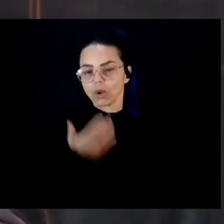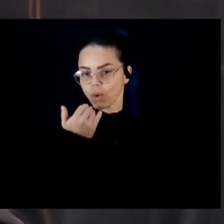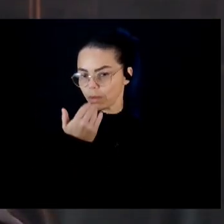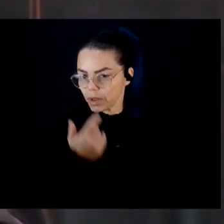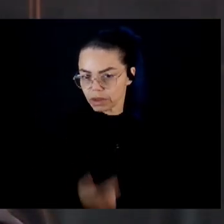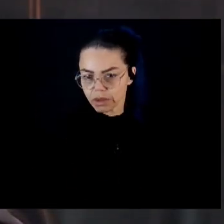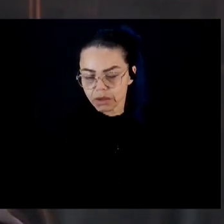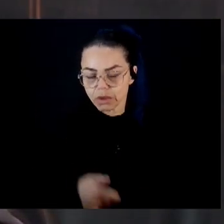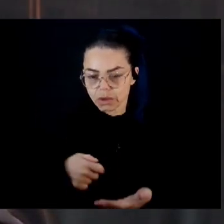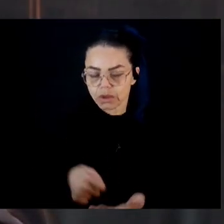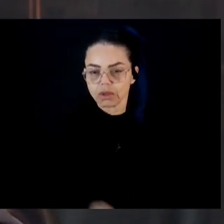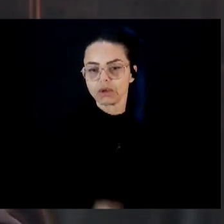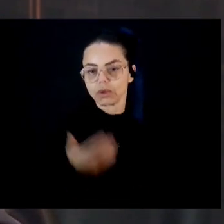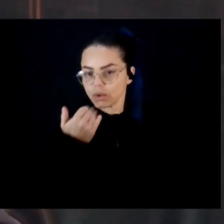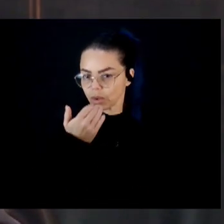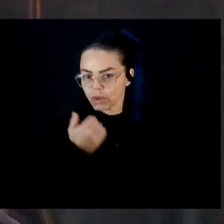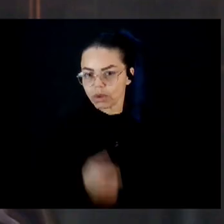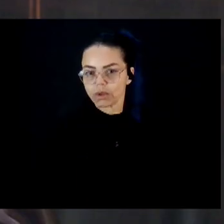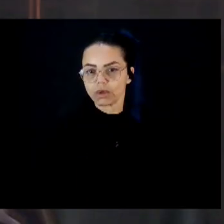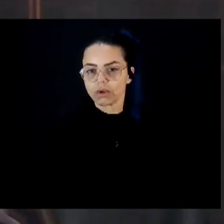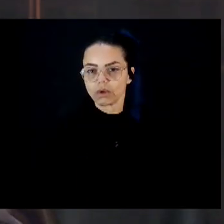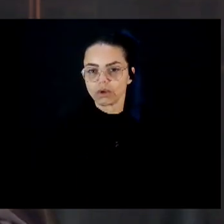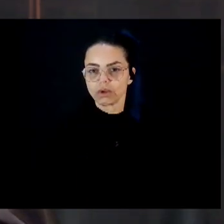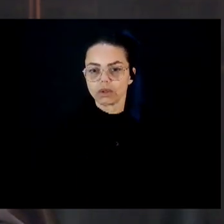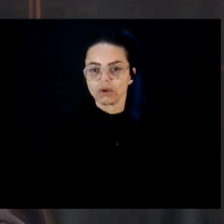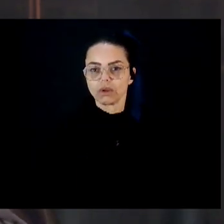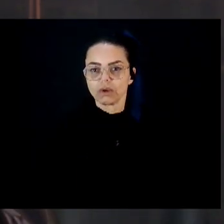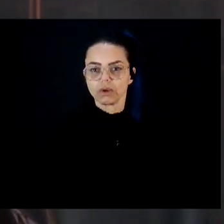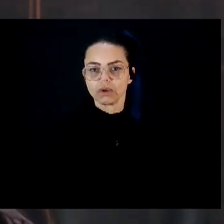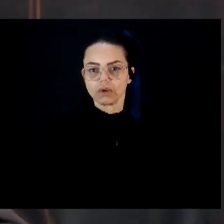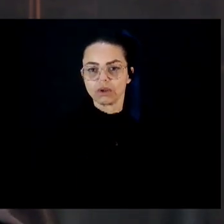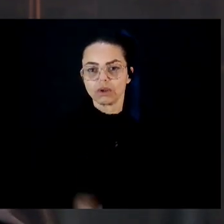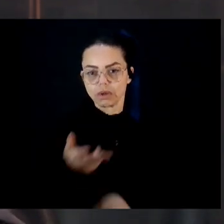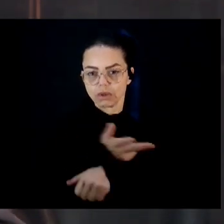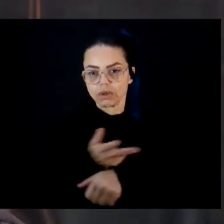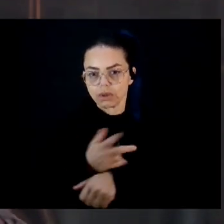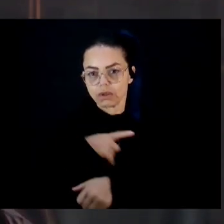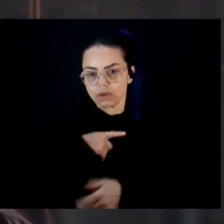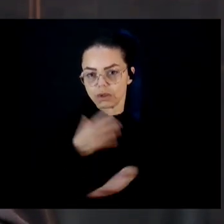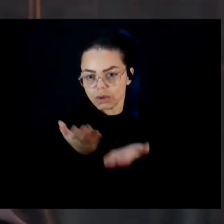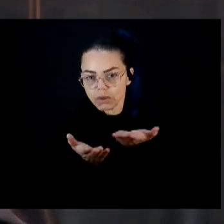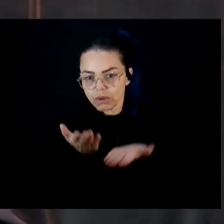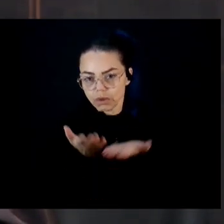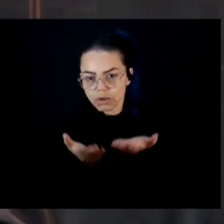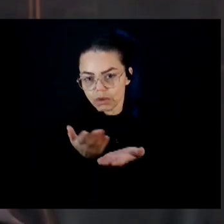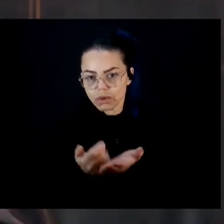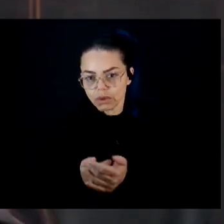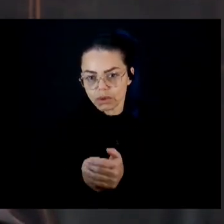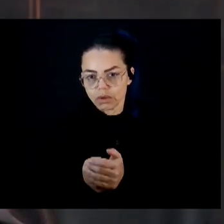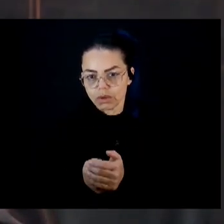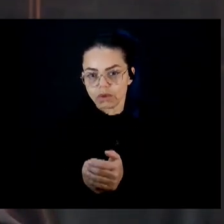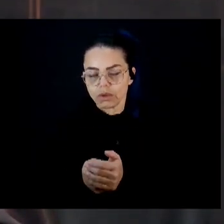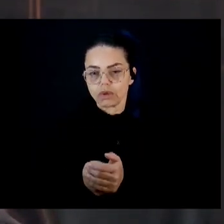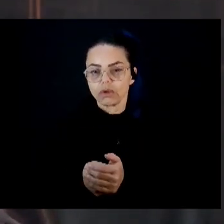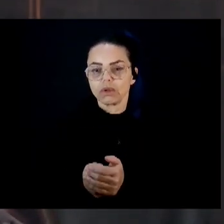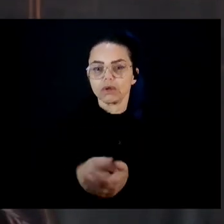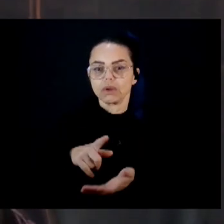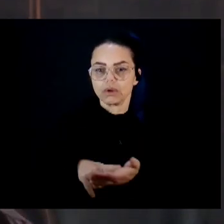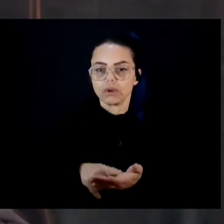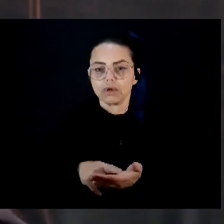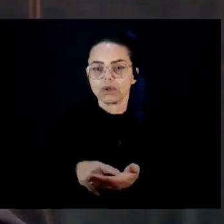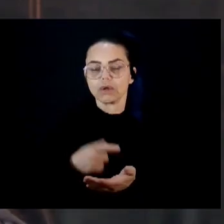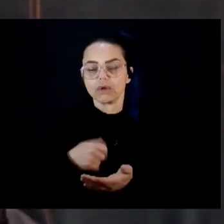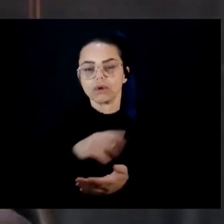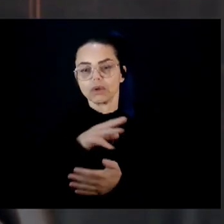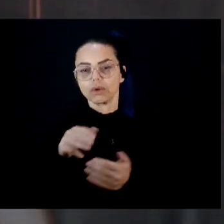uma alimentação, não é, a gente busca ter um equilíbrio ali dos macronutrientes, dos micronutrientes,